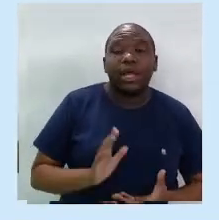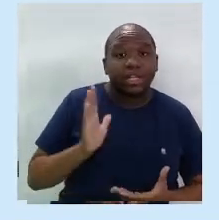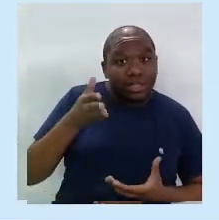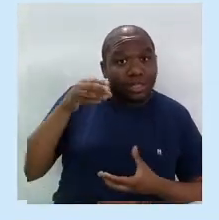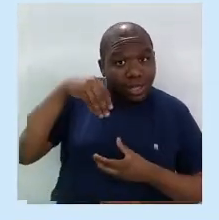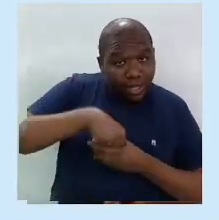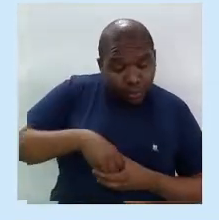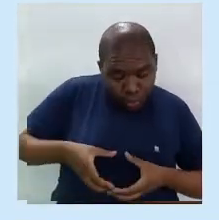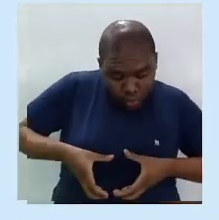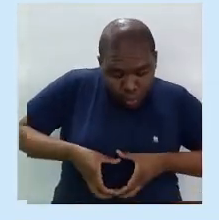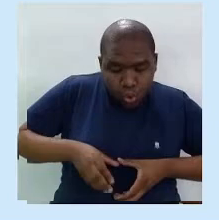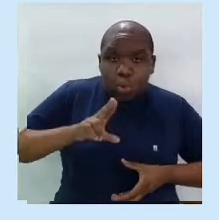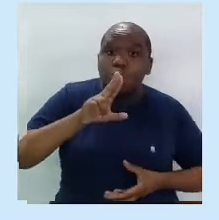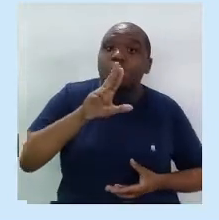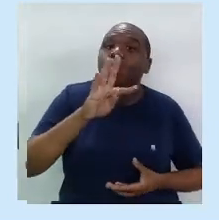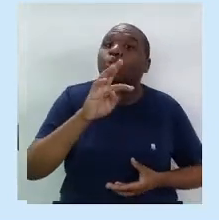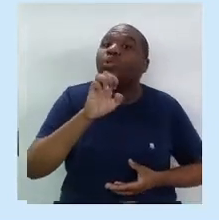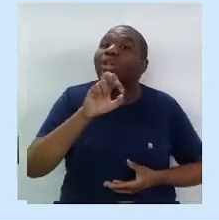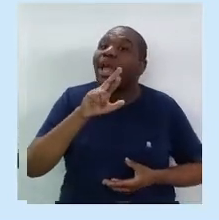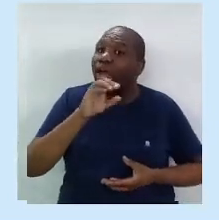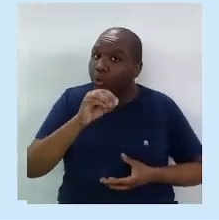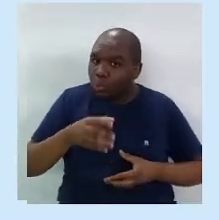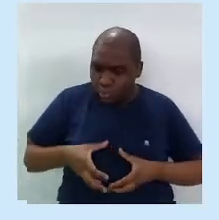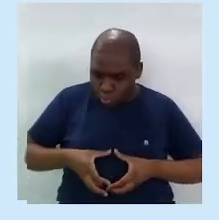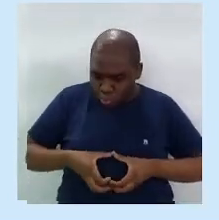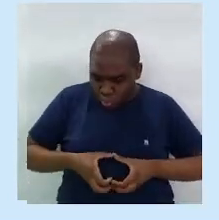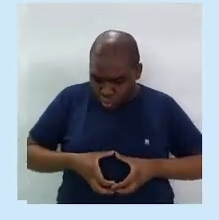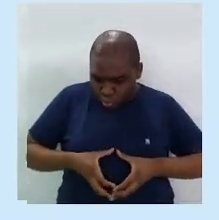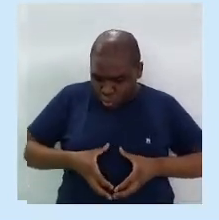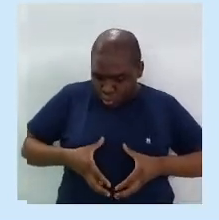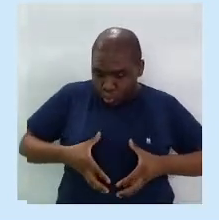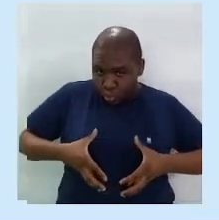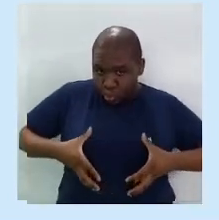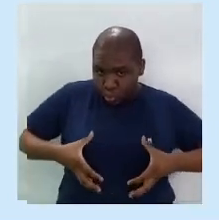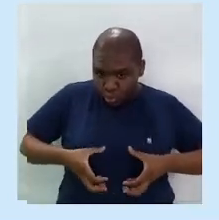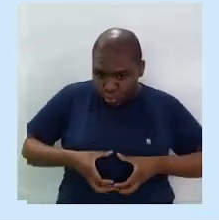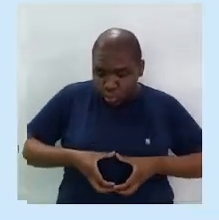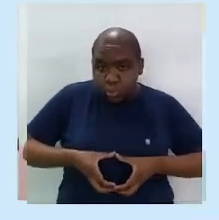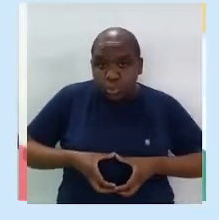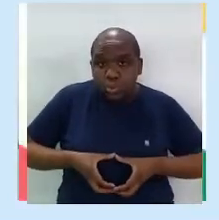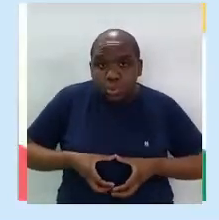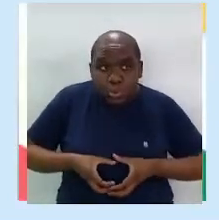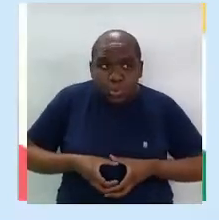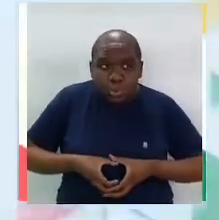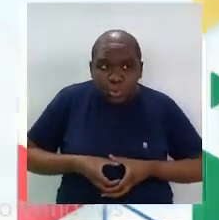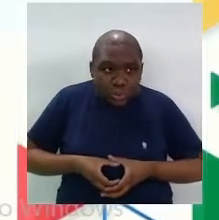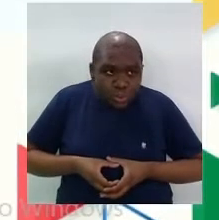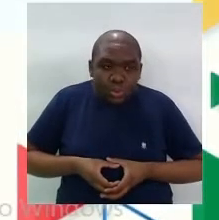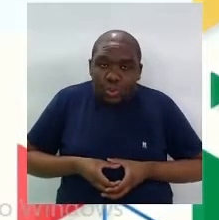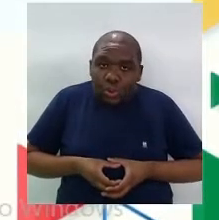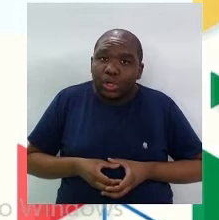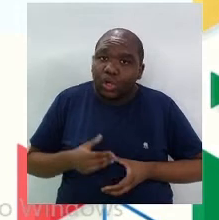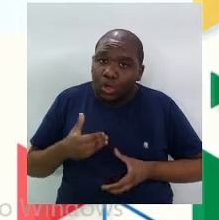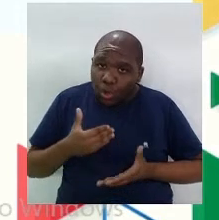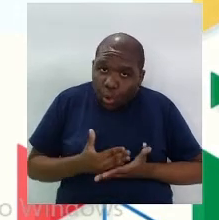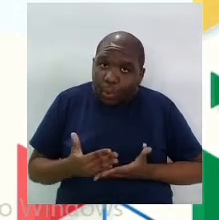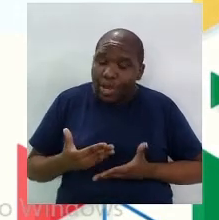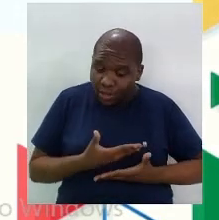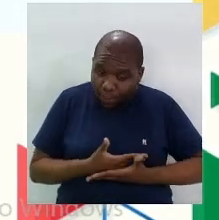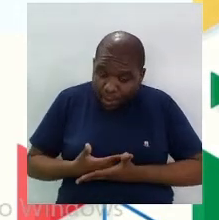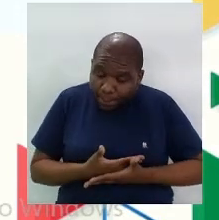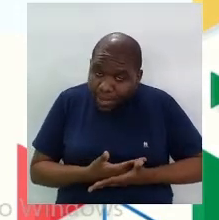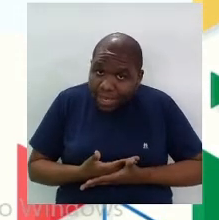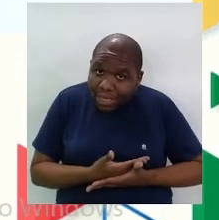Já no útero, que é um órgão que é muscular, né, ele em forma ali de pera, no qual vai se